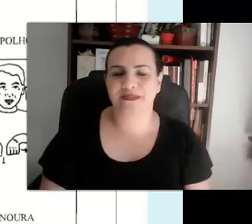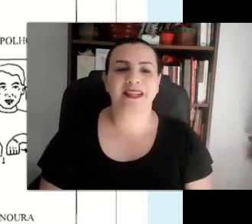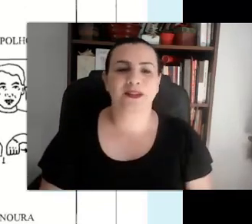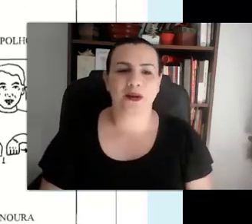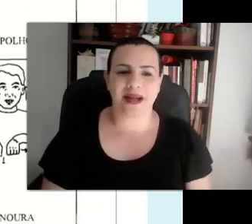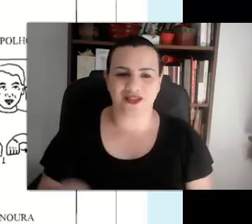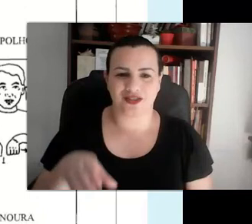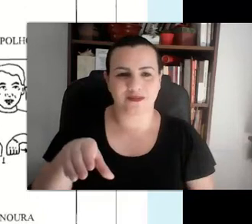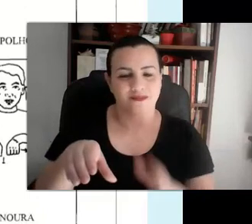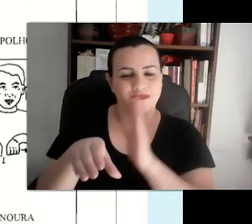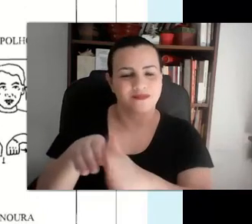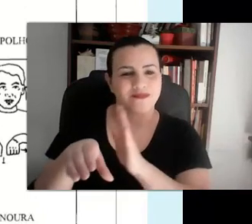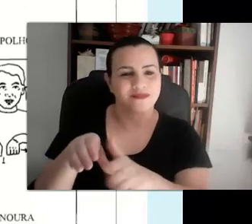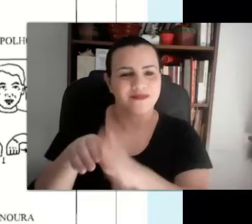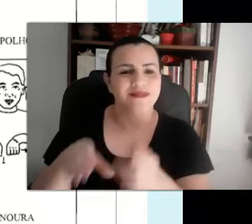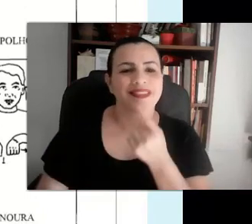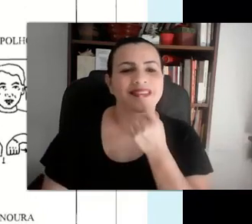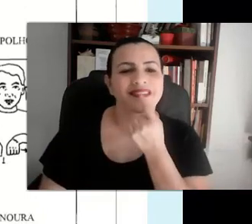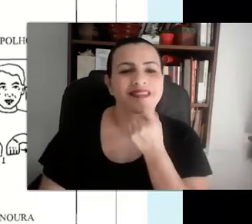cebola, tomate,